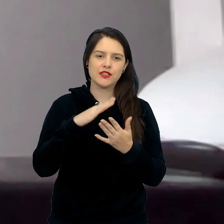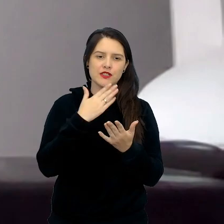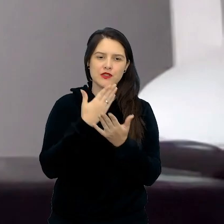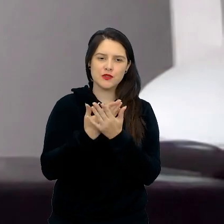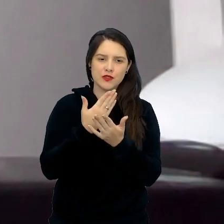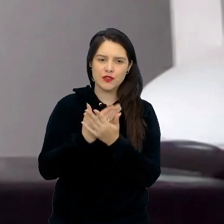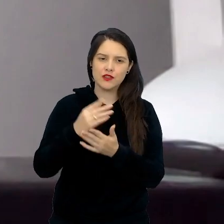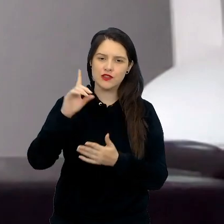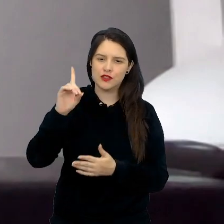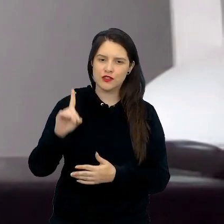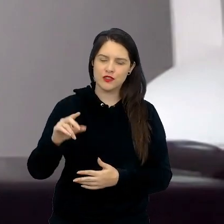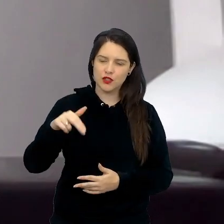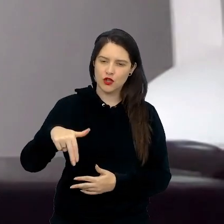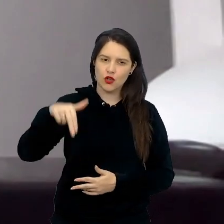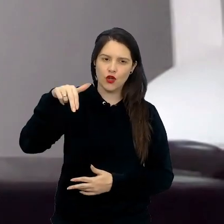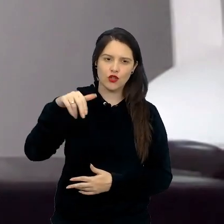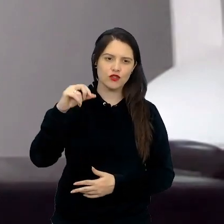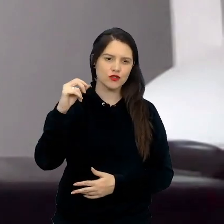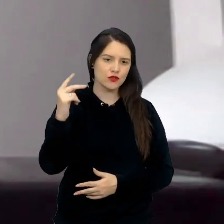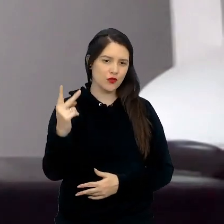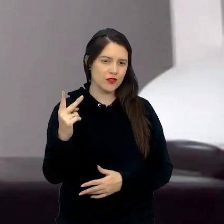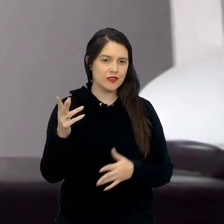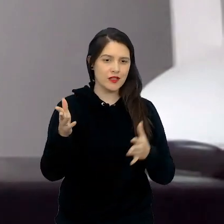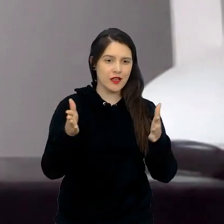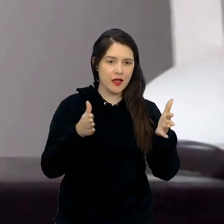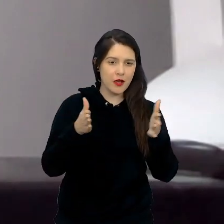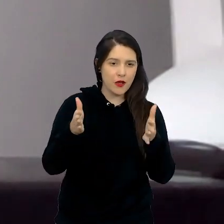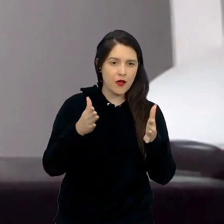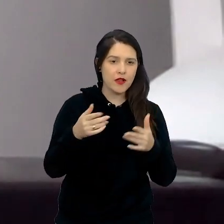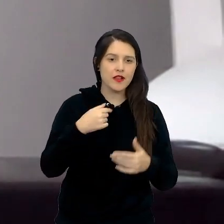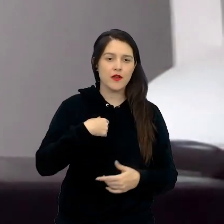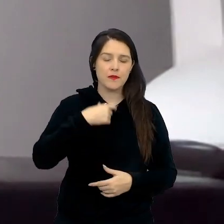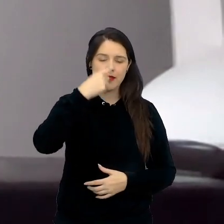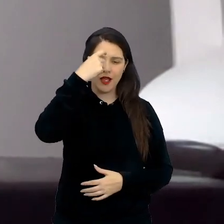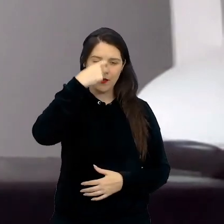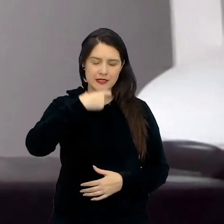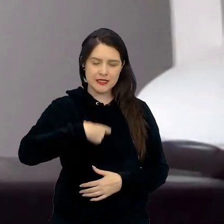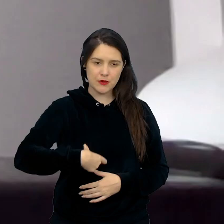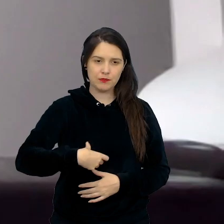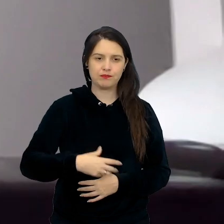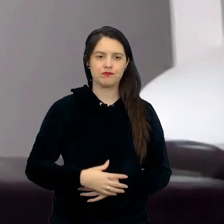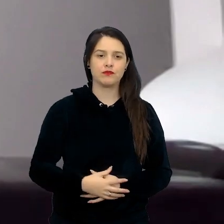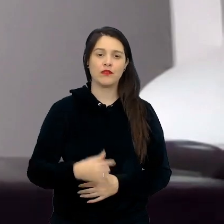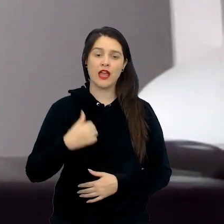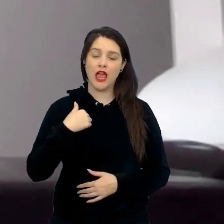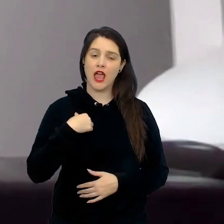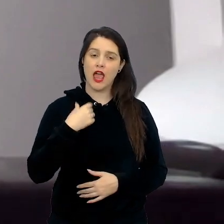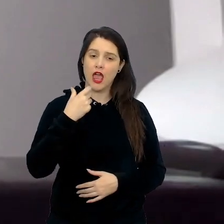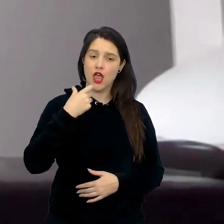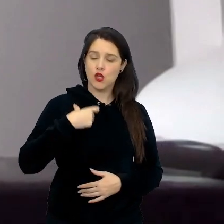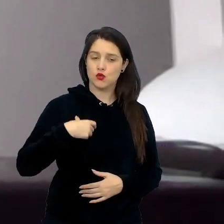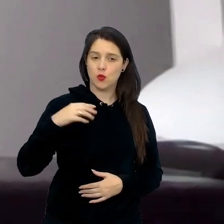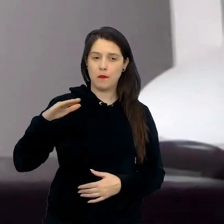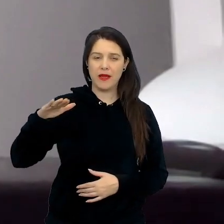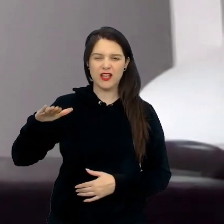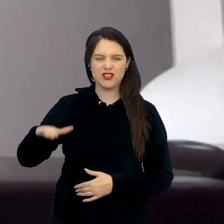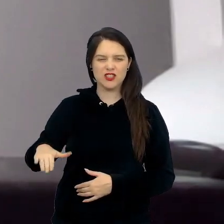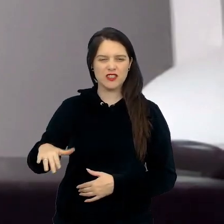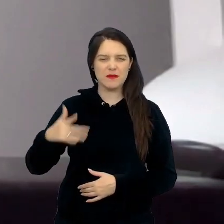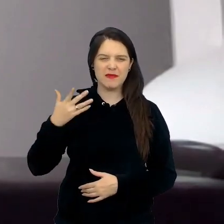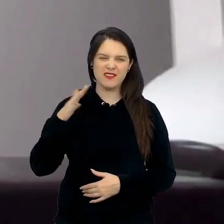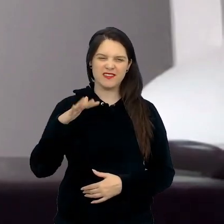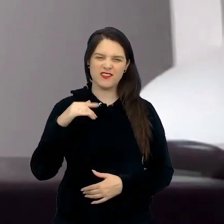de Ensino Norte 2. Neste momento, farei minha autodescrição. Eu sou baixinha, de